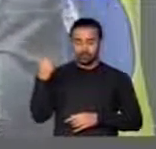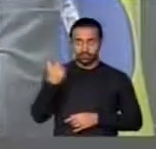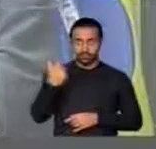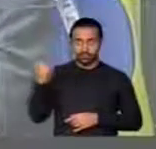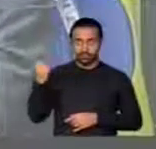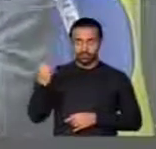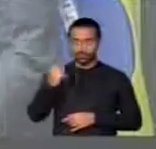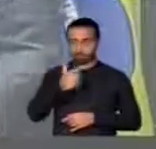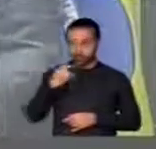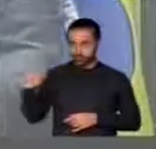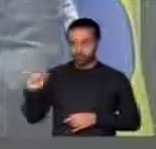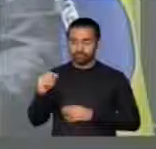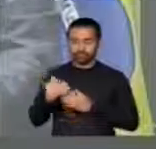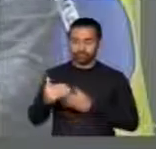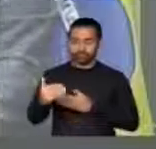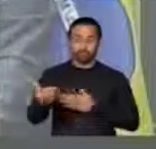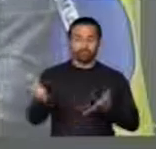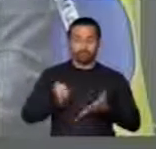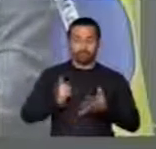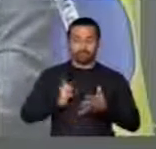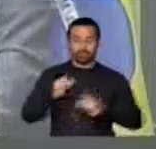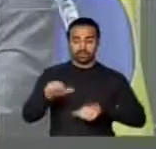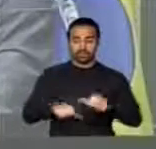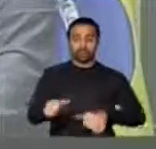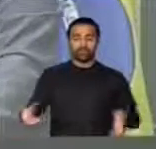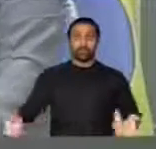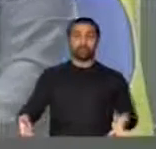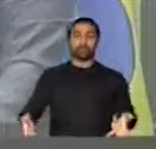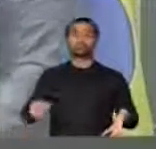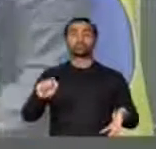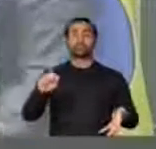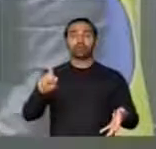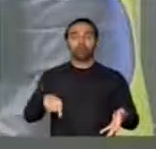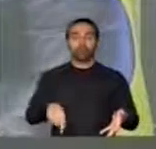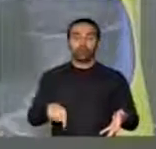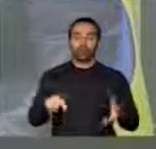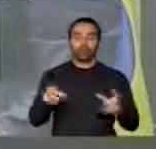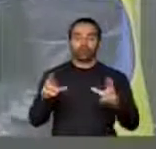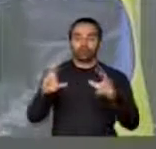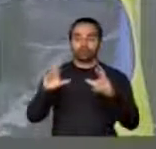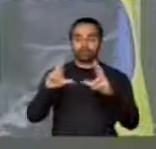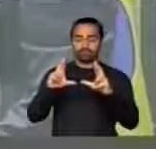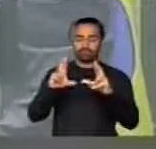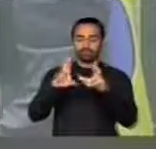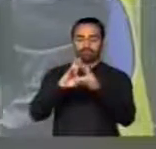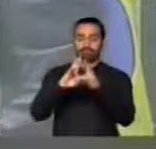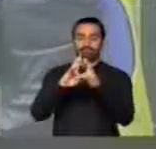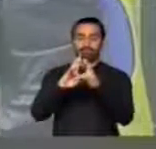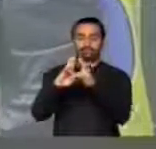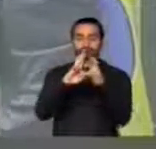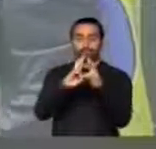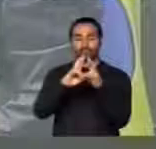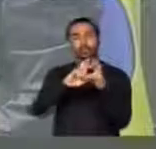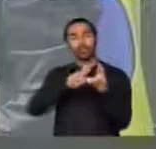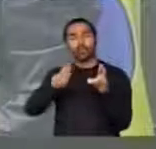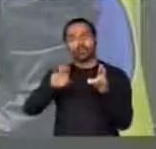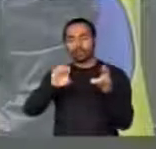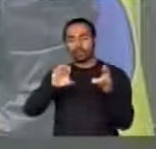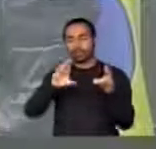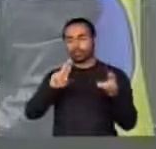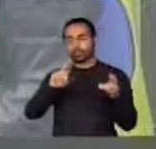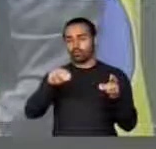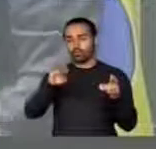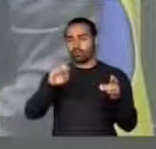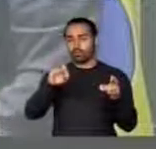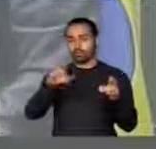ela se transforma, como hoje, como agora, num ato ecumênico, num mundo que se fragmenta, num mundo que se